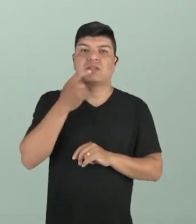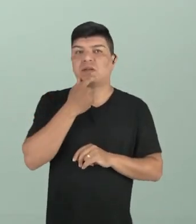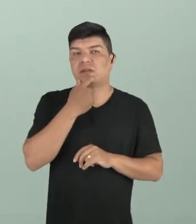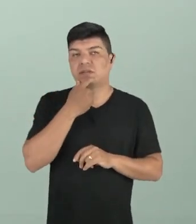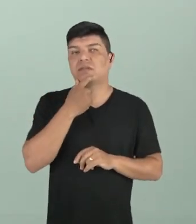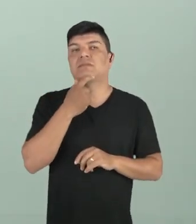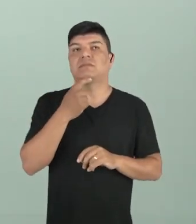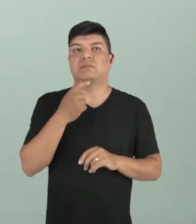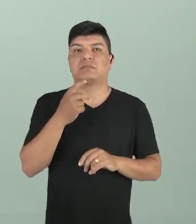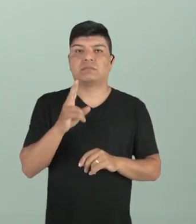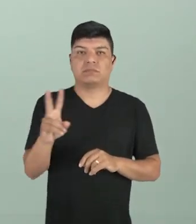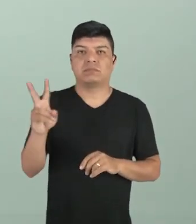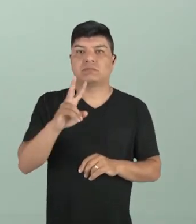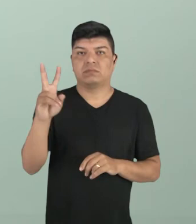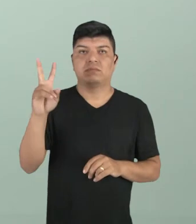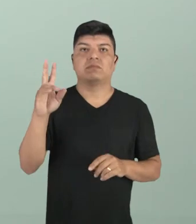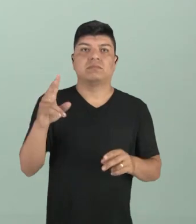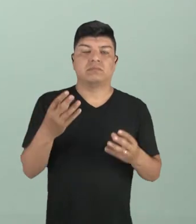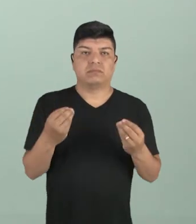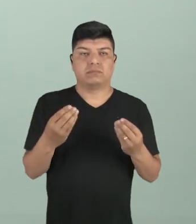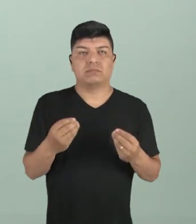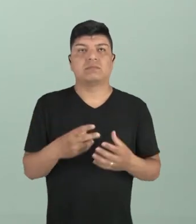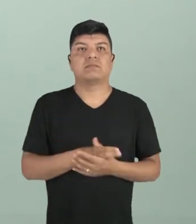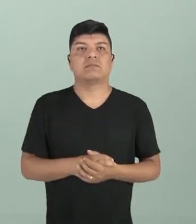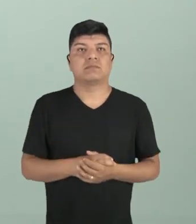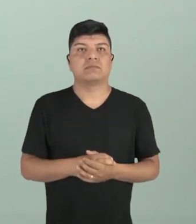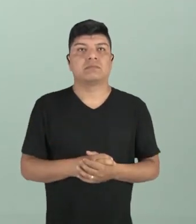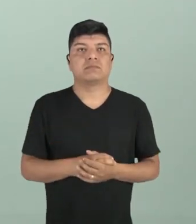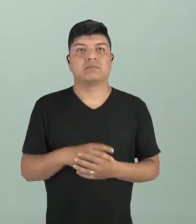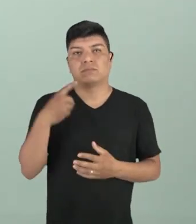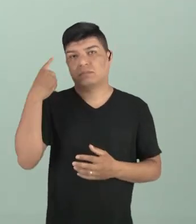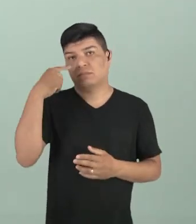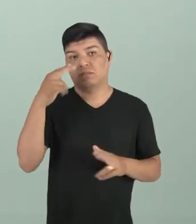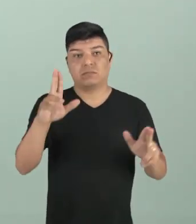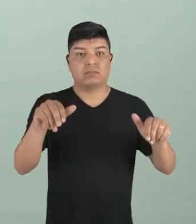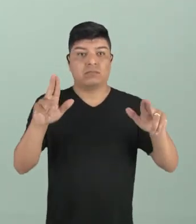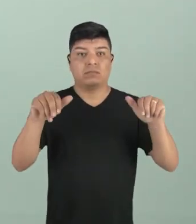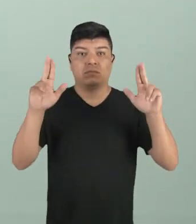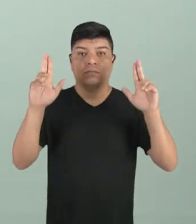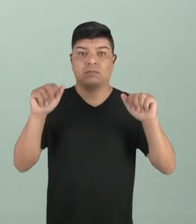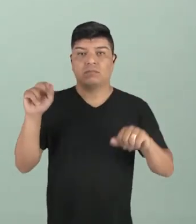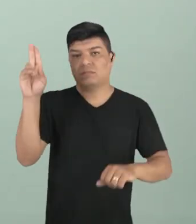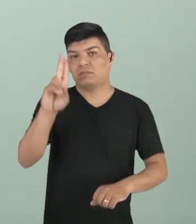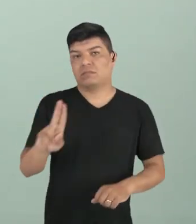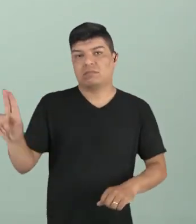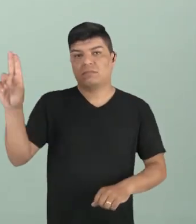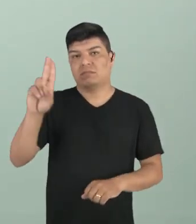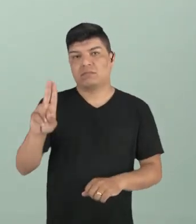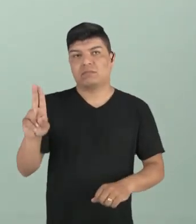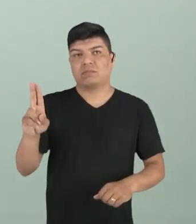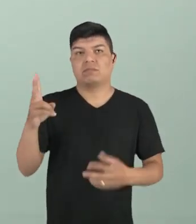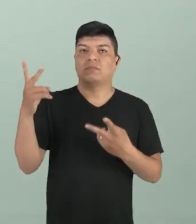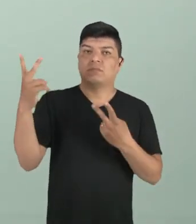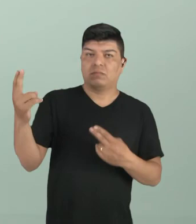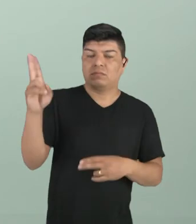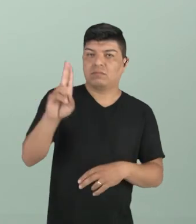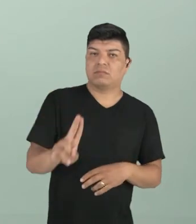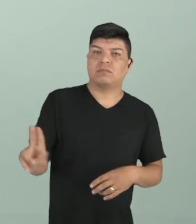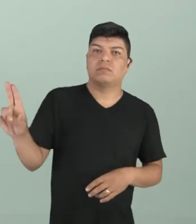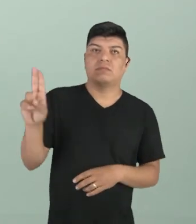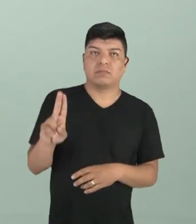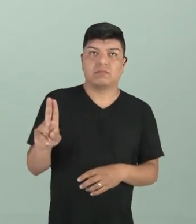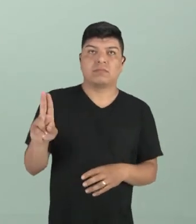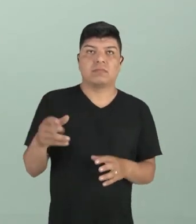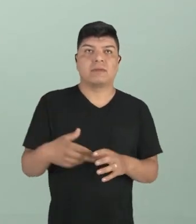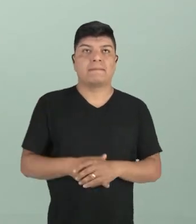São patriotas altíssimos, né? Então, assim, o espanhol nunca tinha sido usado na cerimônia, né? Como foi utilizado aí,